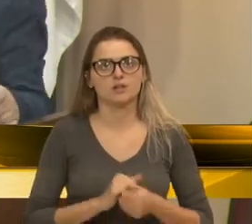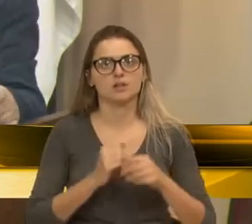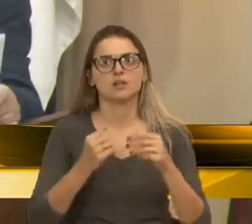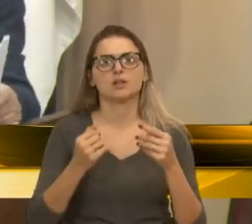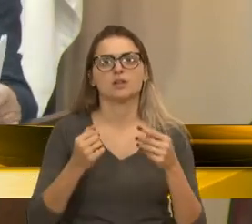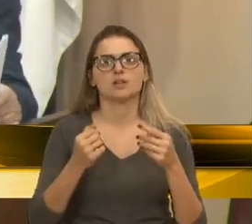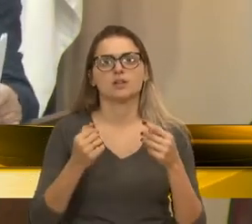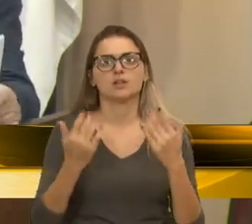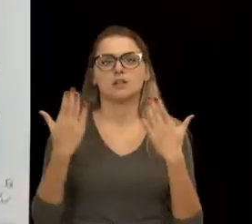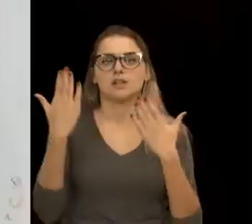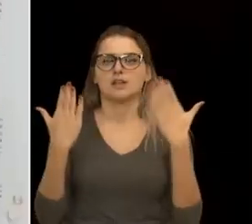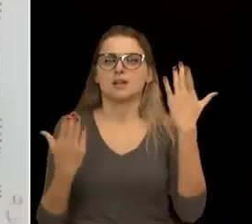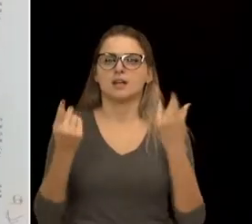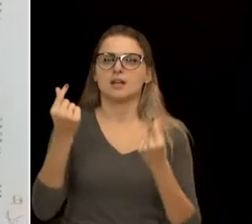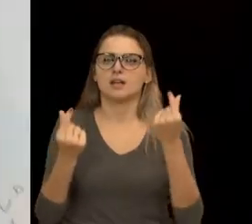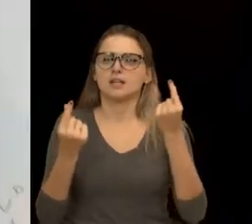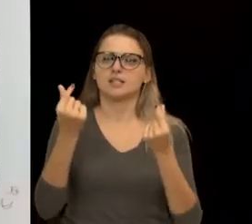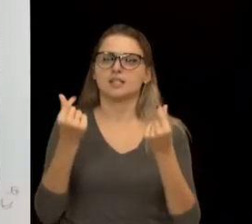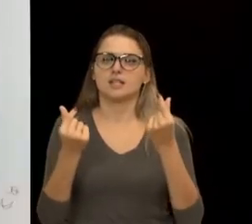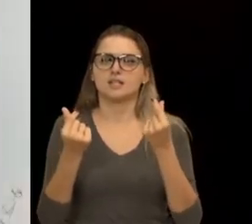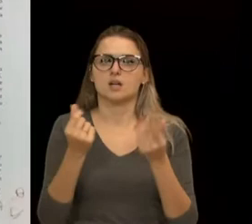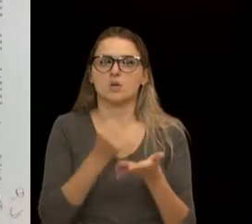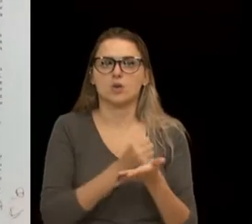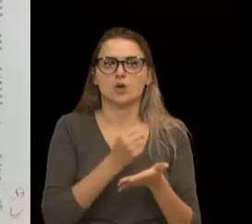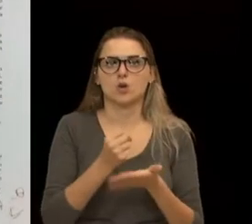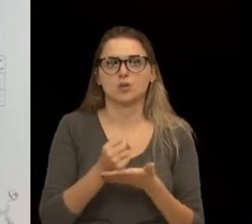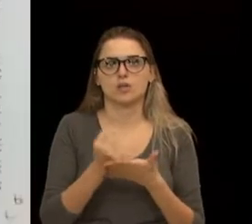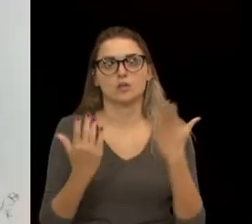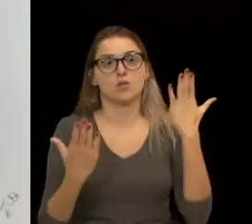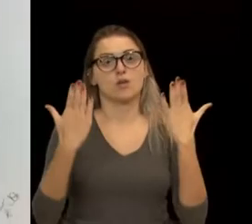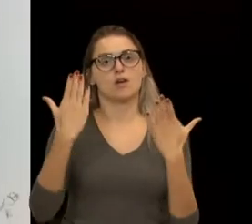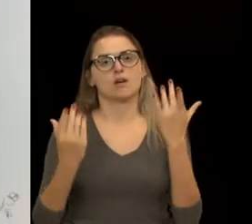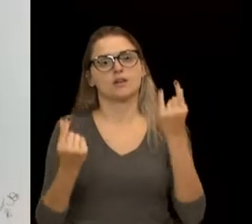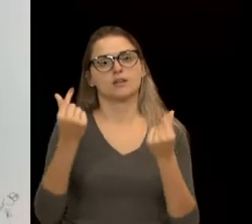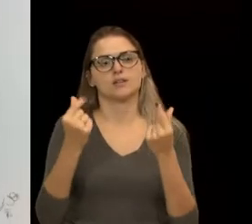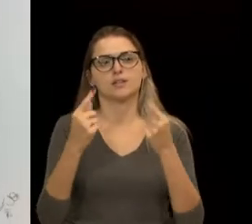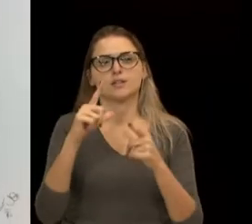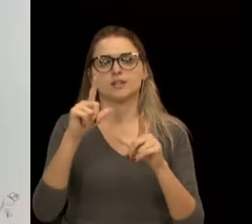Licitações e contratos. Tá? Licitações e contratos.